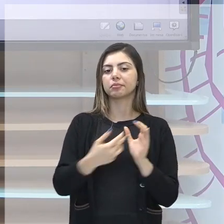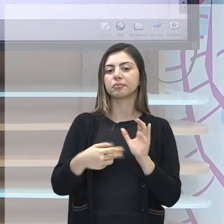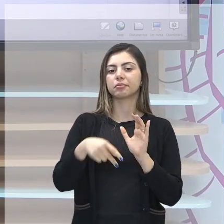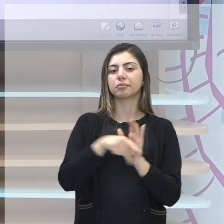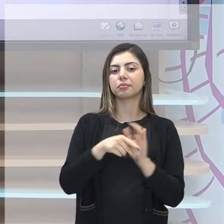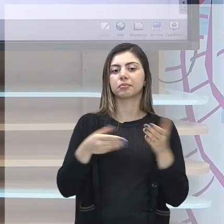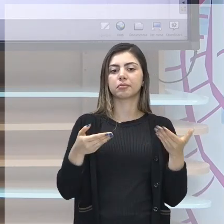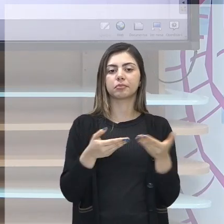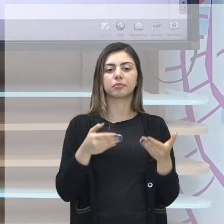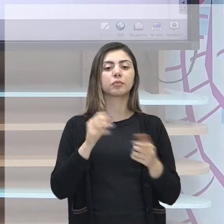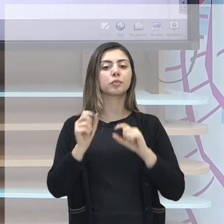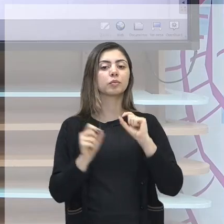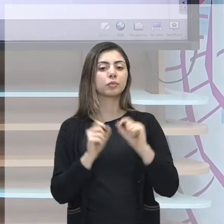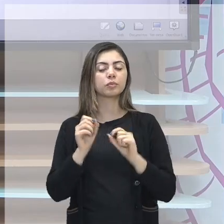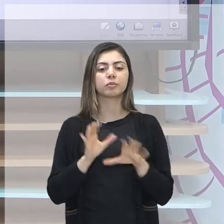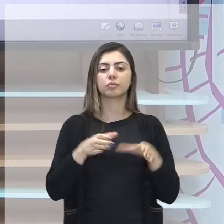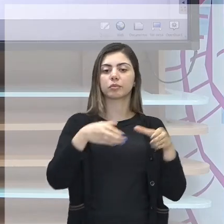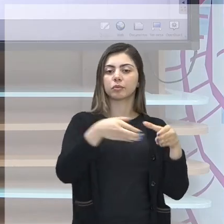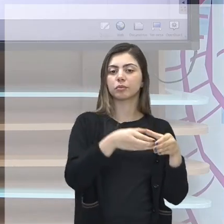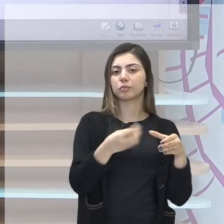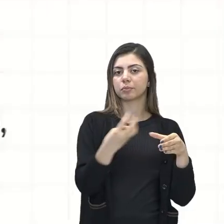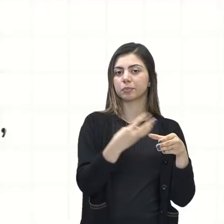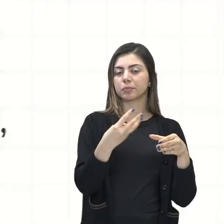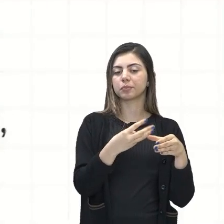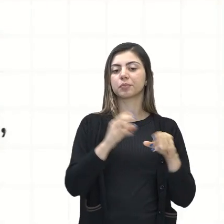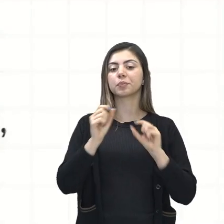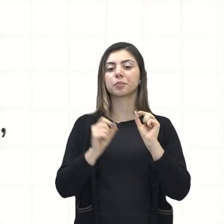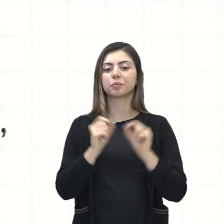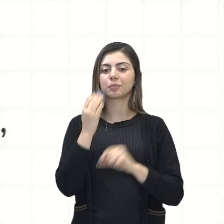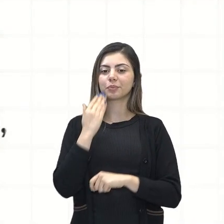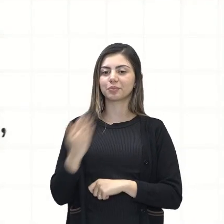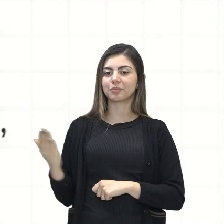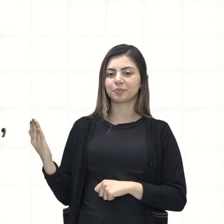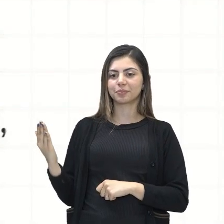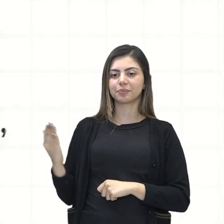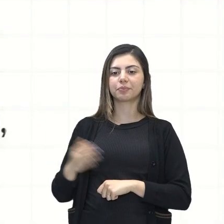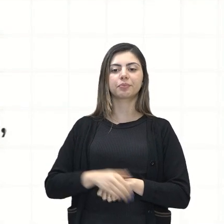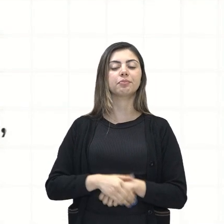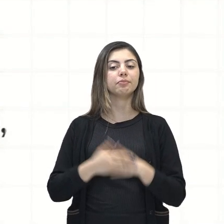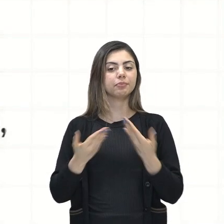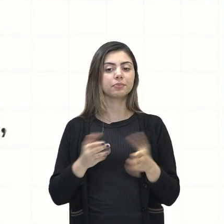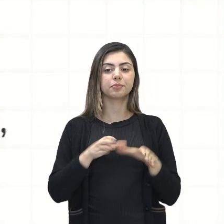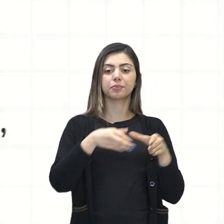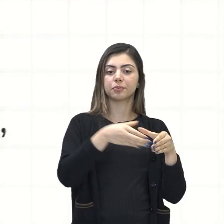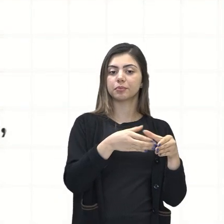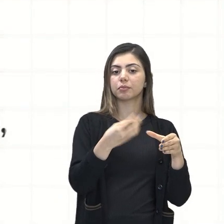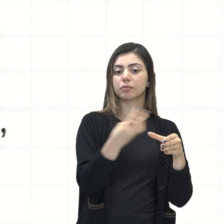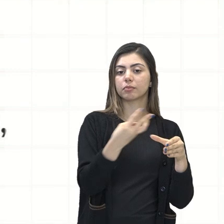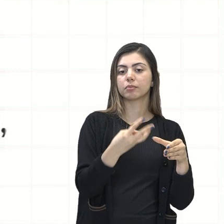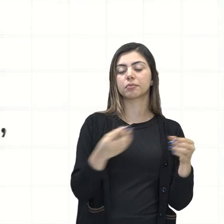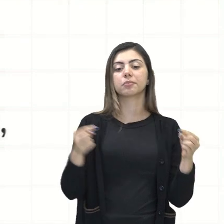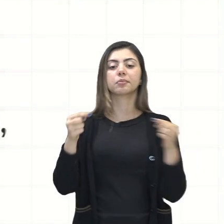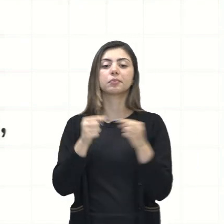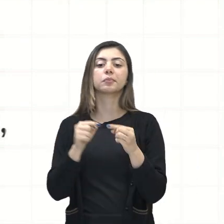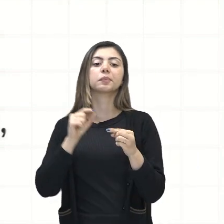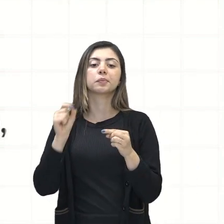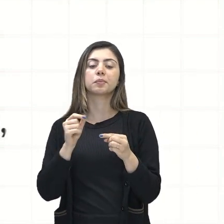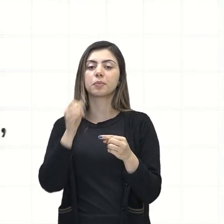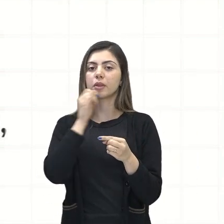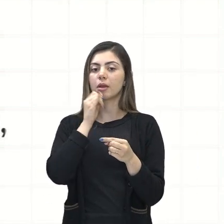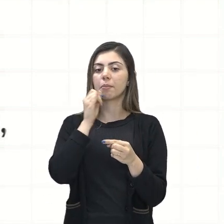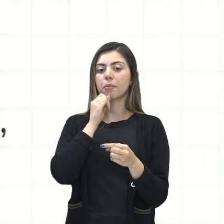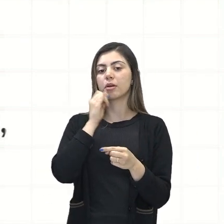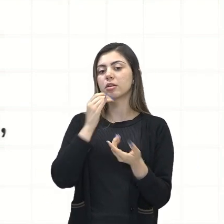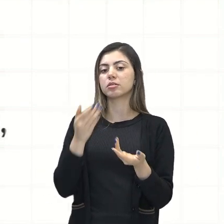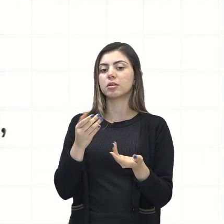definindo a partir desse momento o que é o setor terciário. Acompanhe comigo. O setor terciário já envolve ali a prestação de